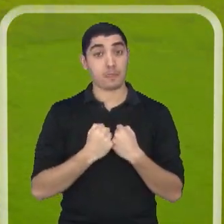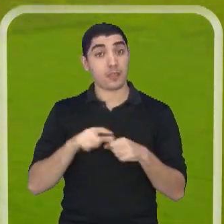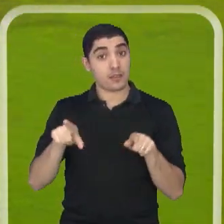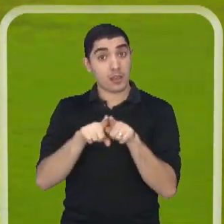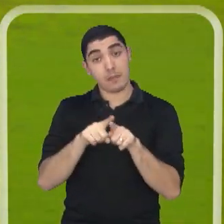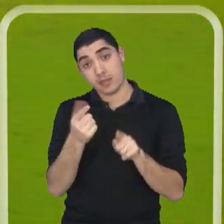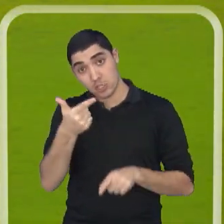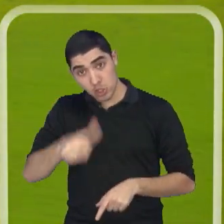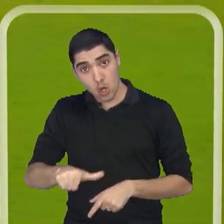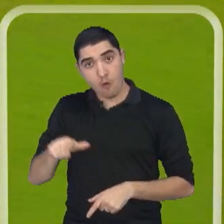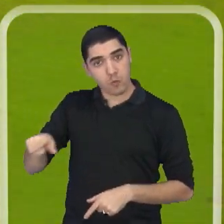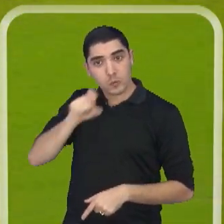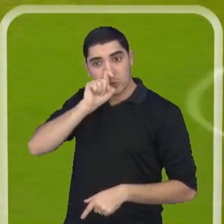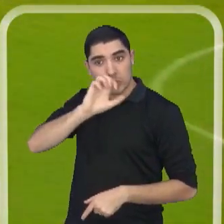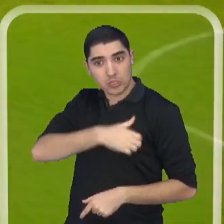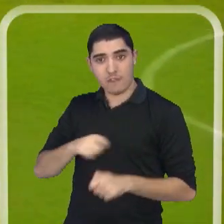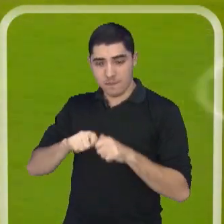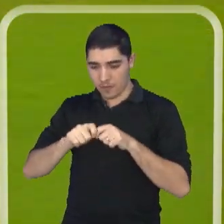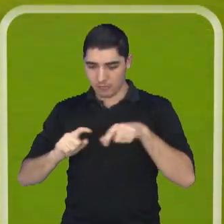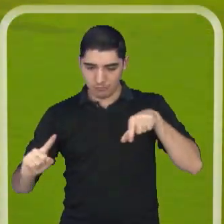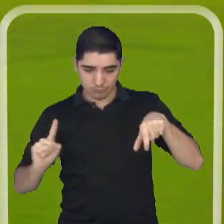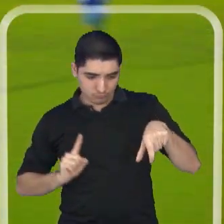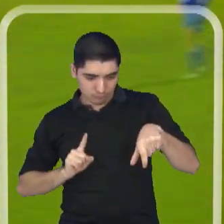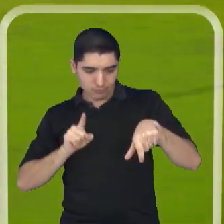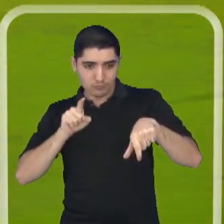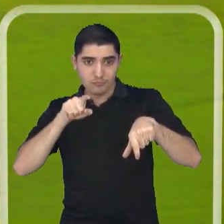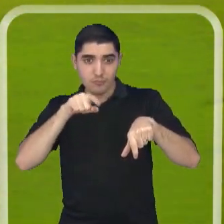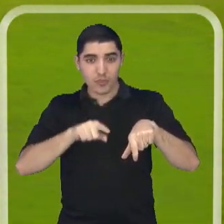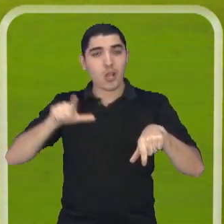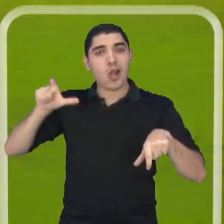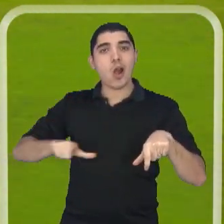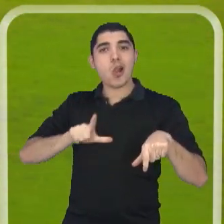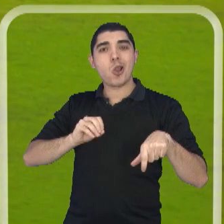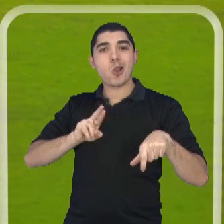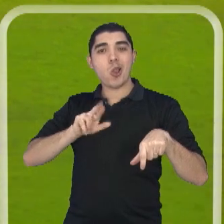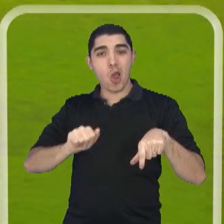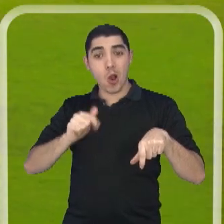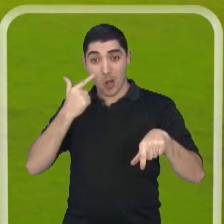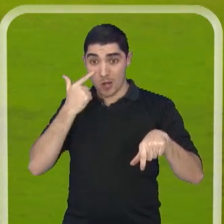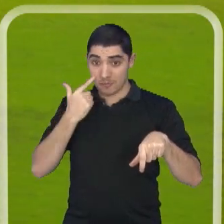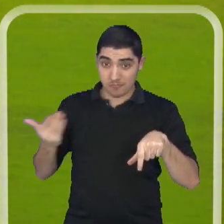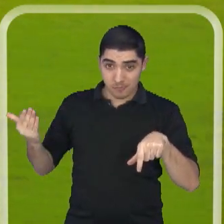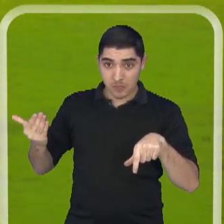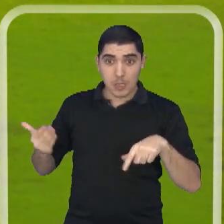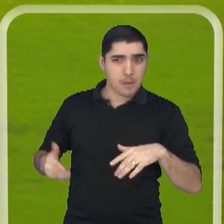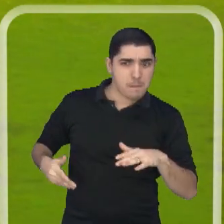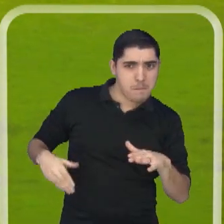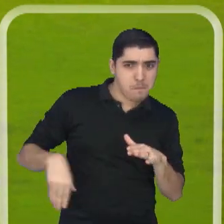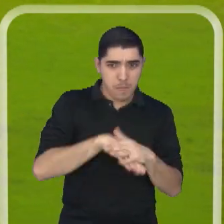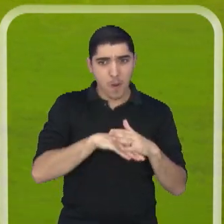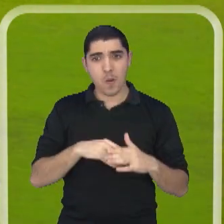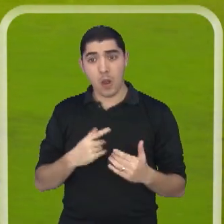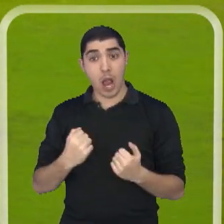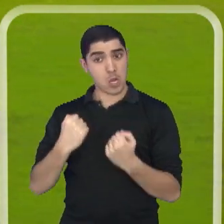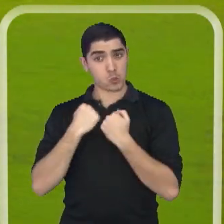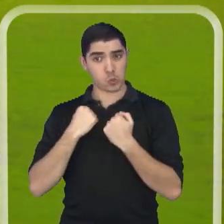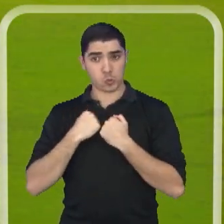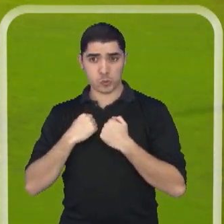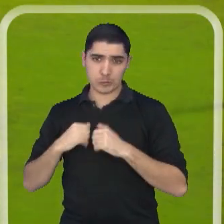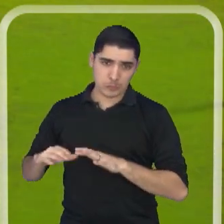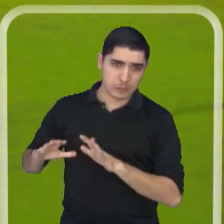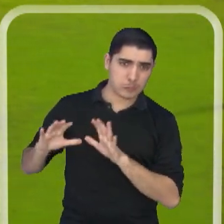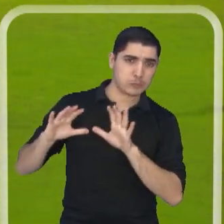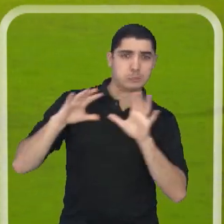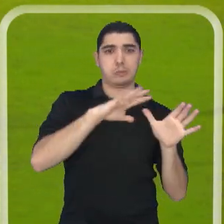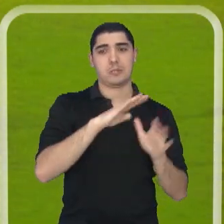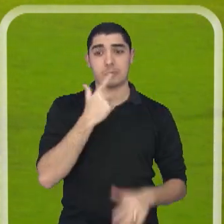pela direita, o São José cruzou a bola na área para a Loura Capanema. A volante chegou batendo de primeira e obrigou Camila a se